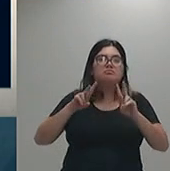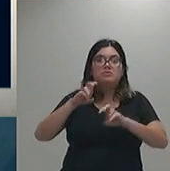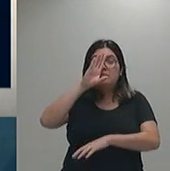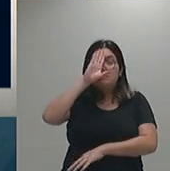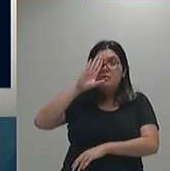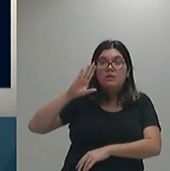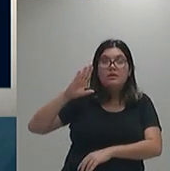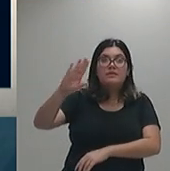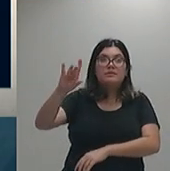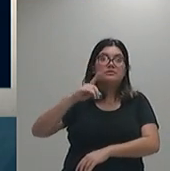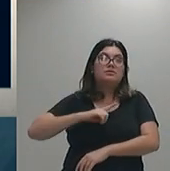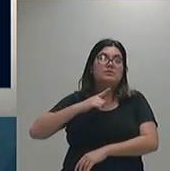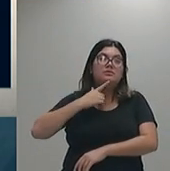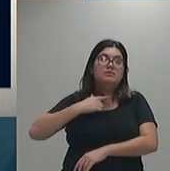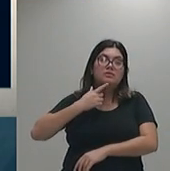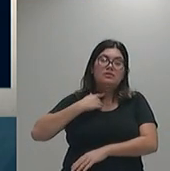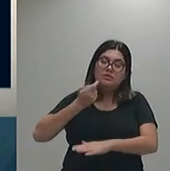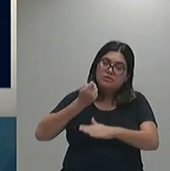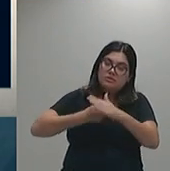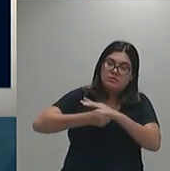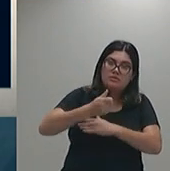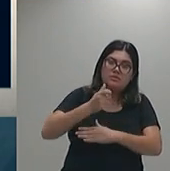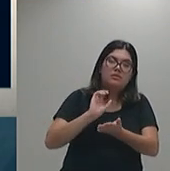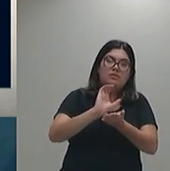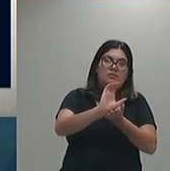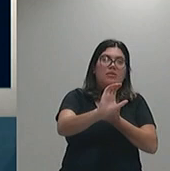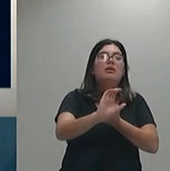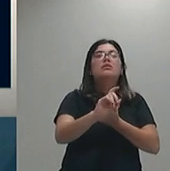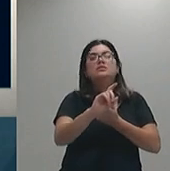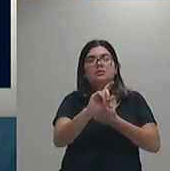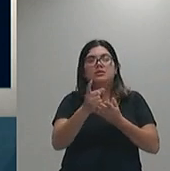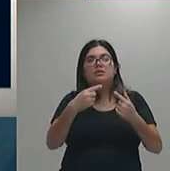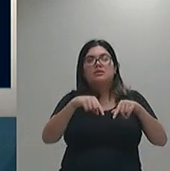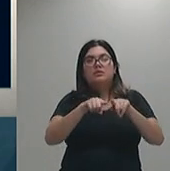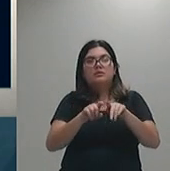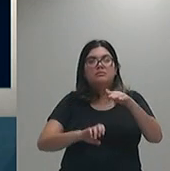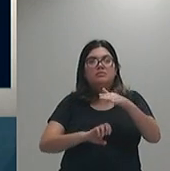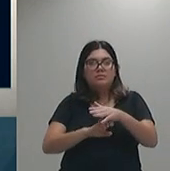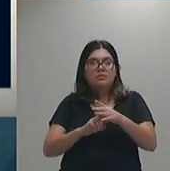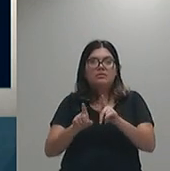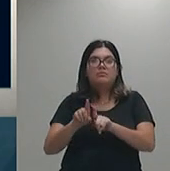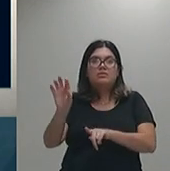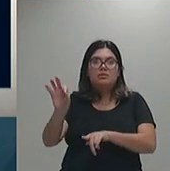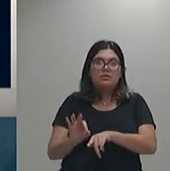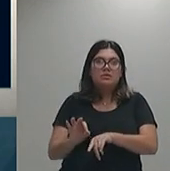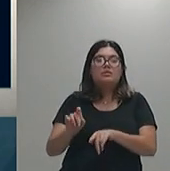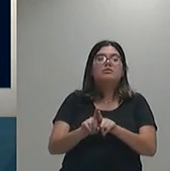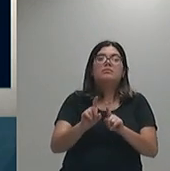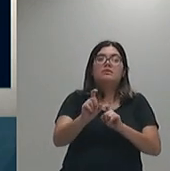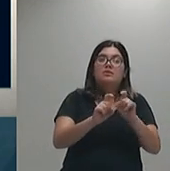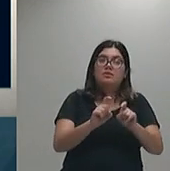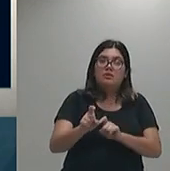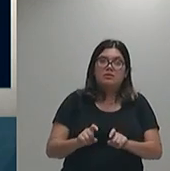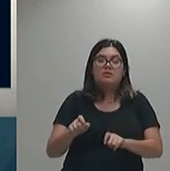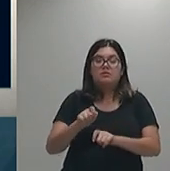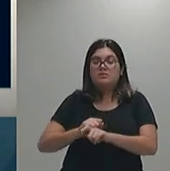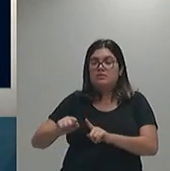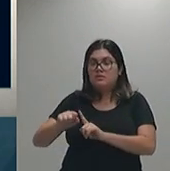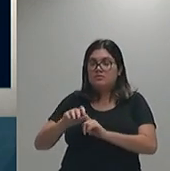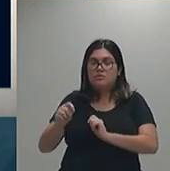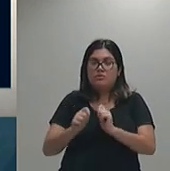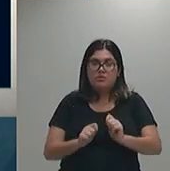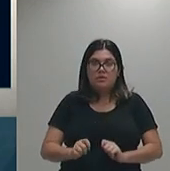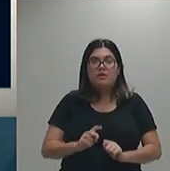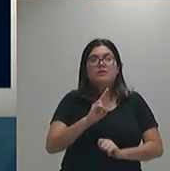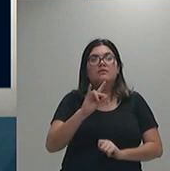à pretensão indenizatória vinculando a companhia seus acionistas administradores e sociedade controladora e vamos ser respeitada